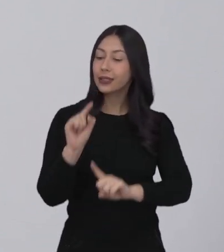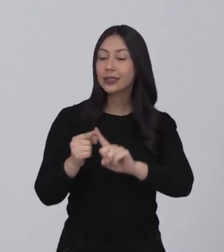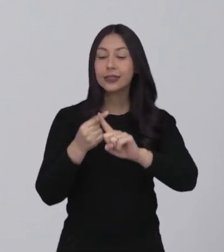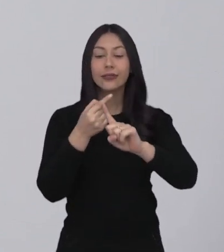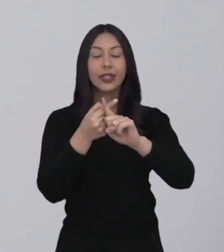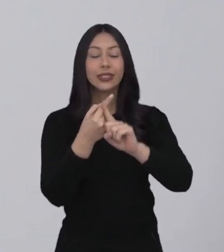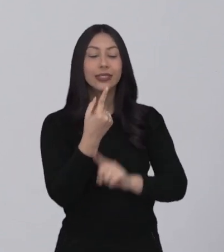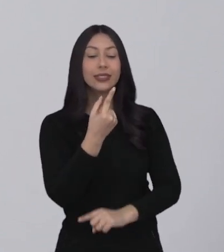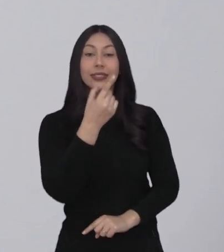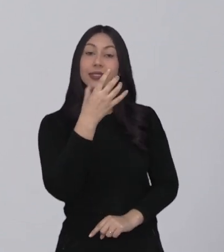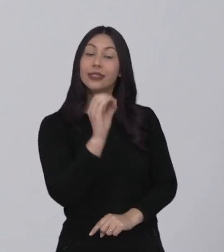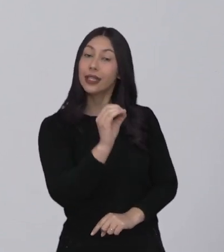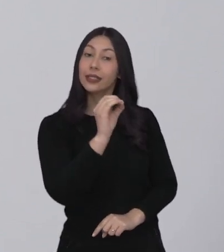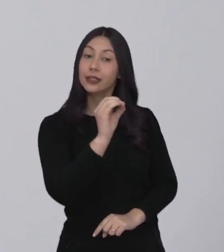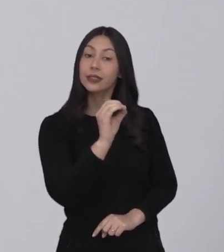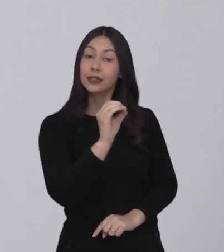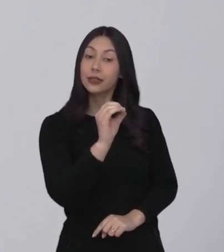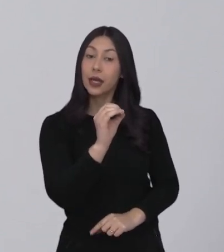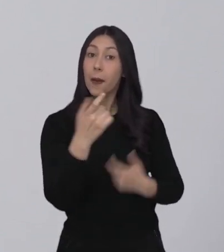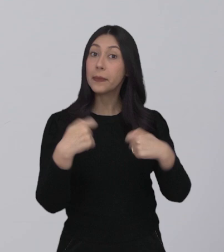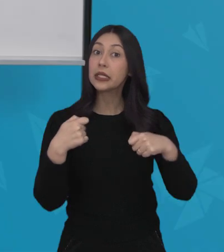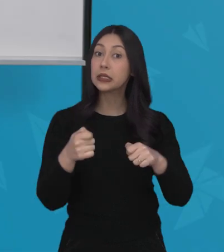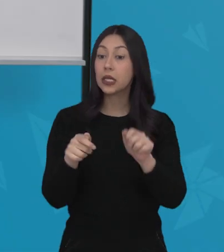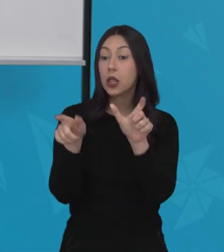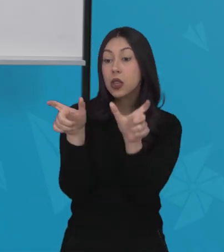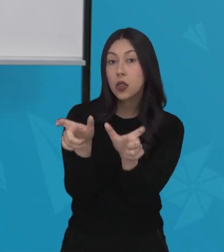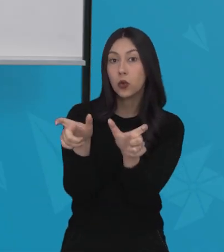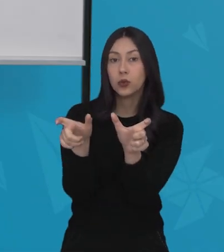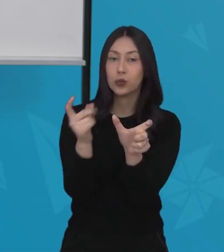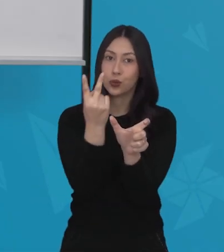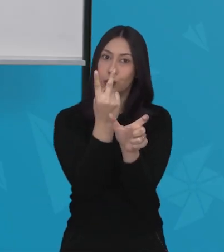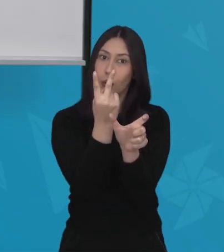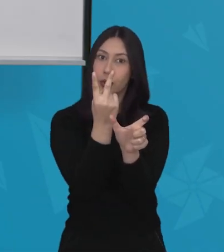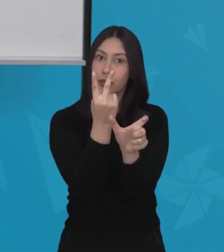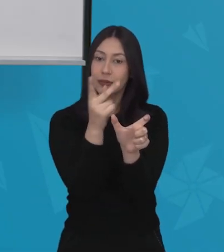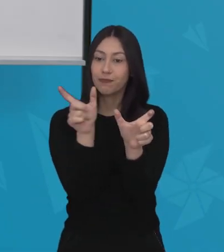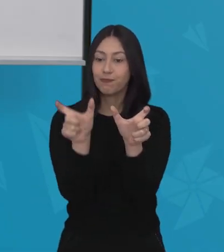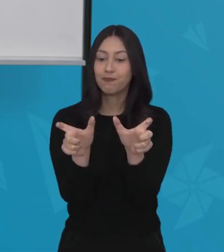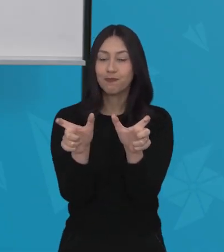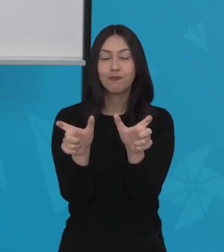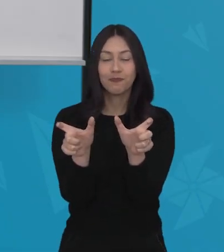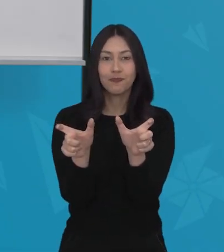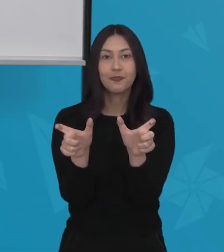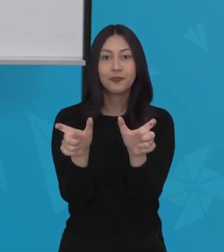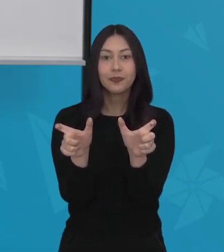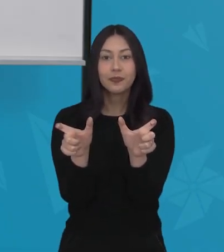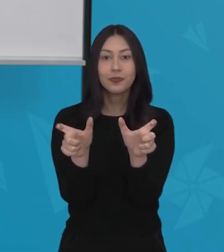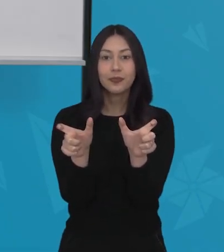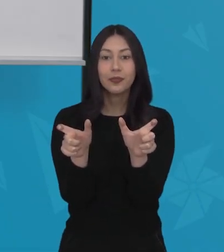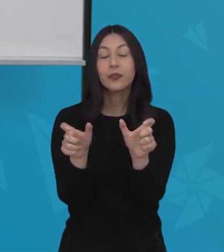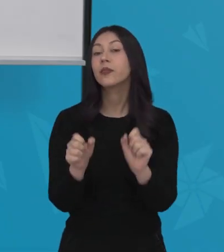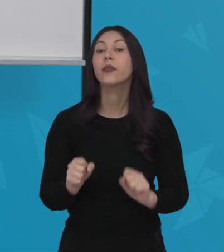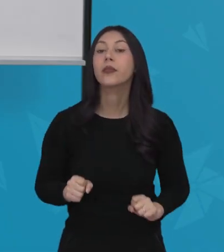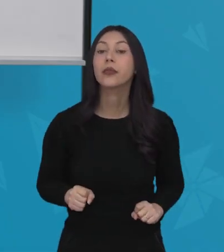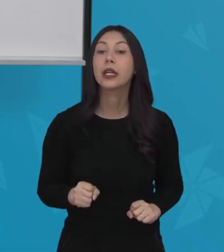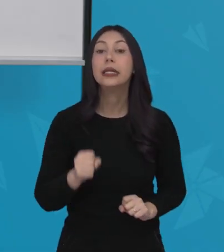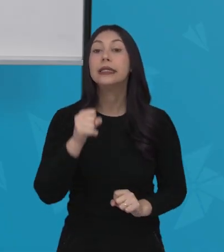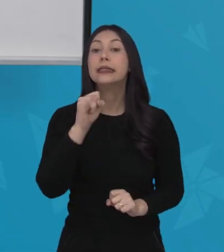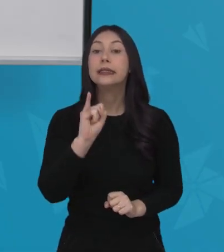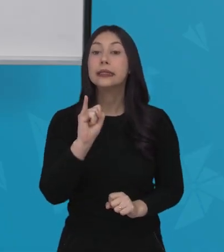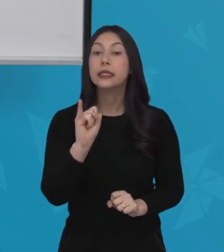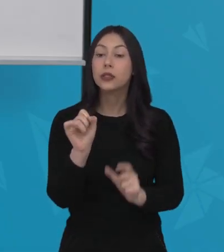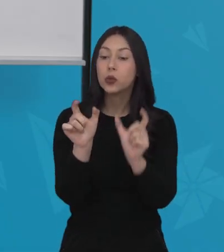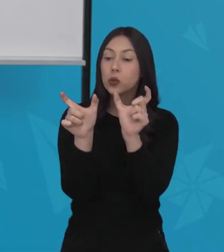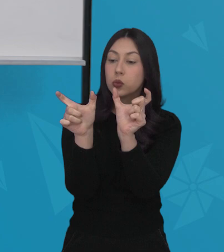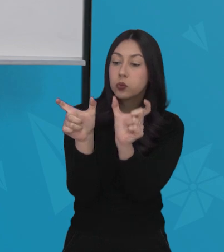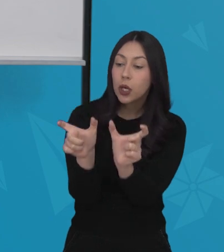sendo multiplicado por ele mesmo, estando duas vezes aparecendo esse número nesse produto. Então, 10 vezes 10. Se o número 10 aparece